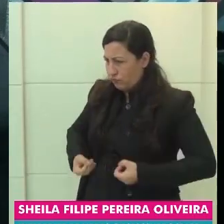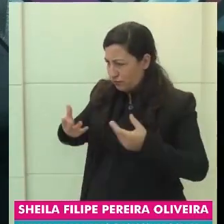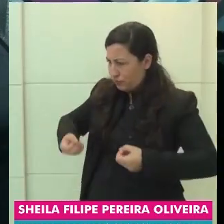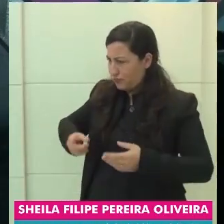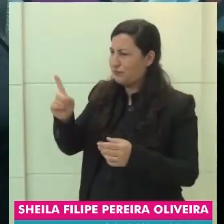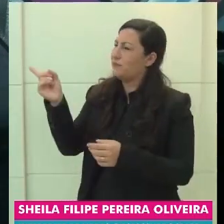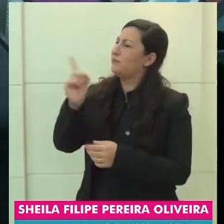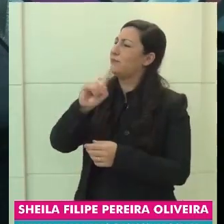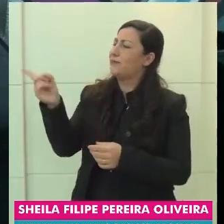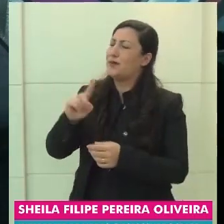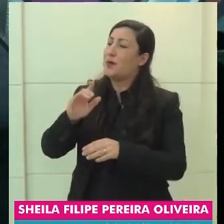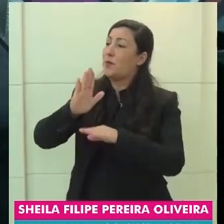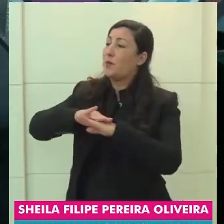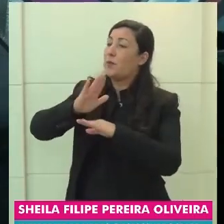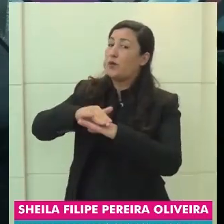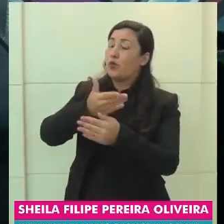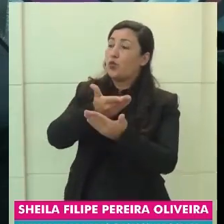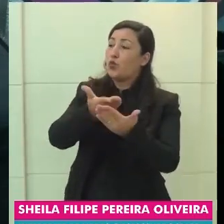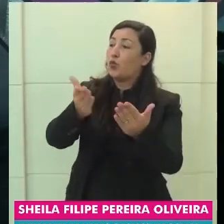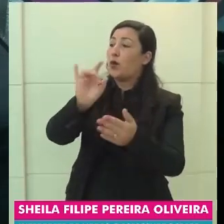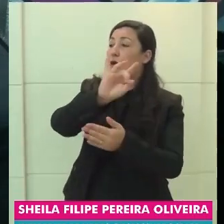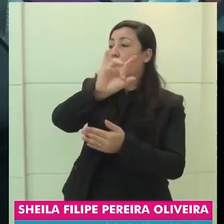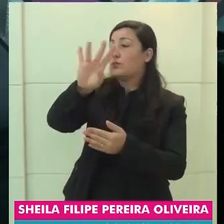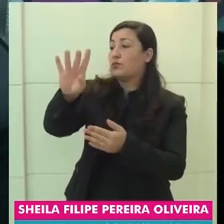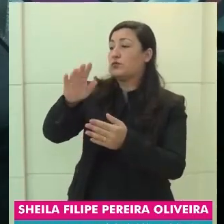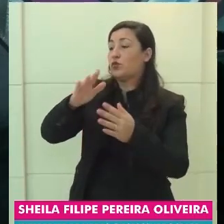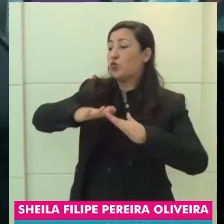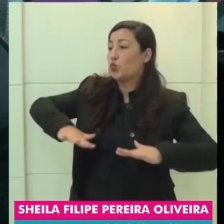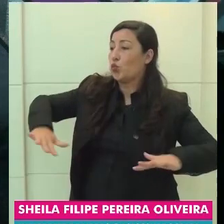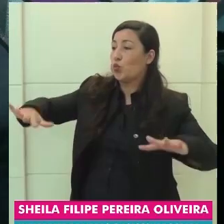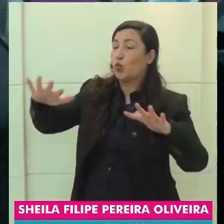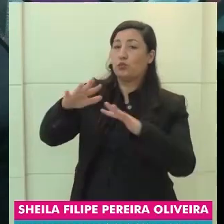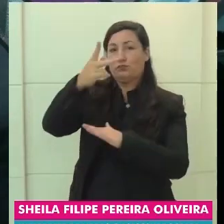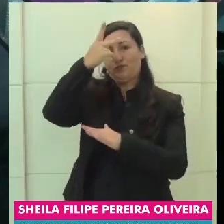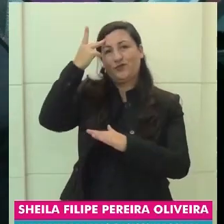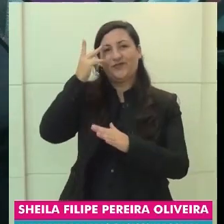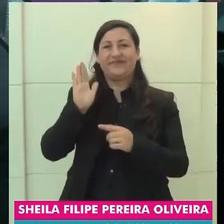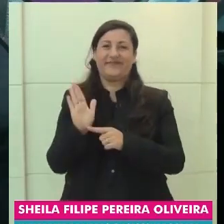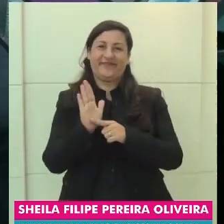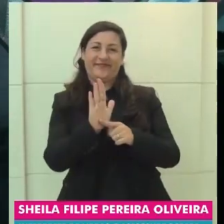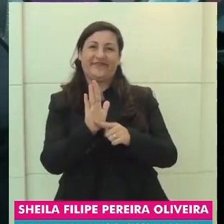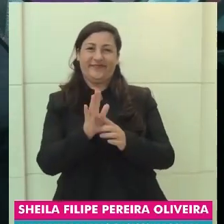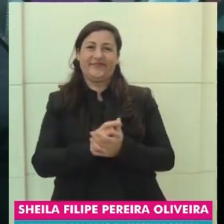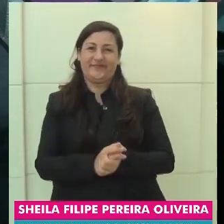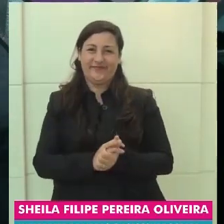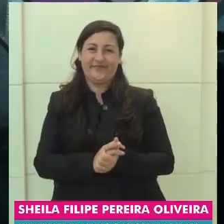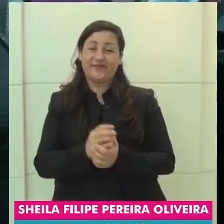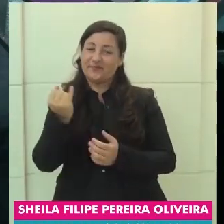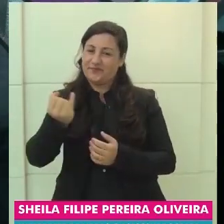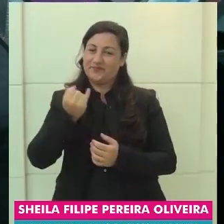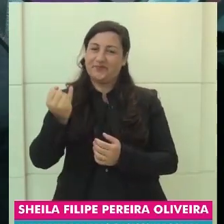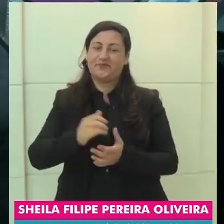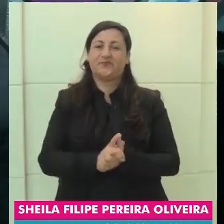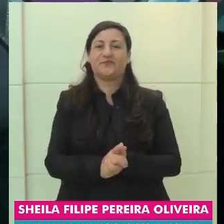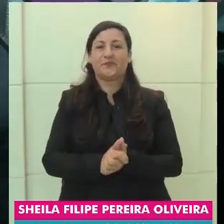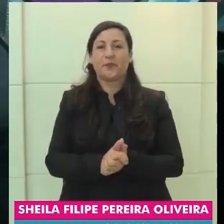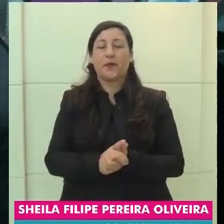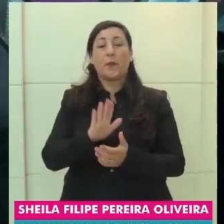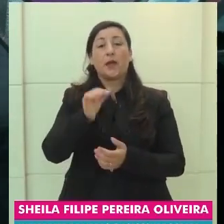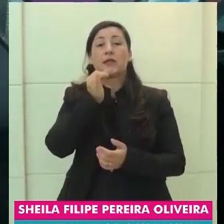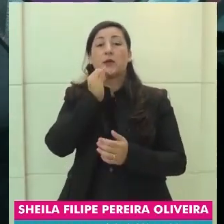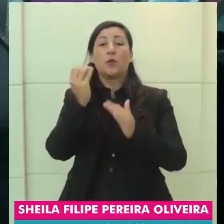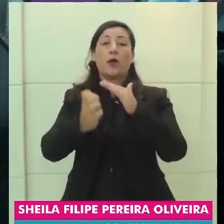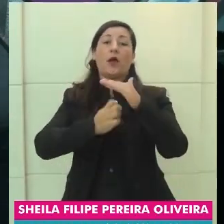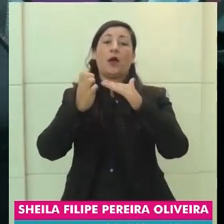beneficente, gente. Quando é beneficente, todo mundo ajuda um pouquinho. Se uma